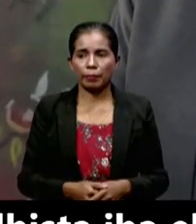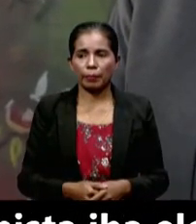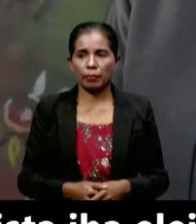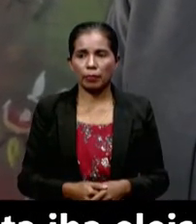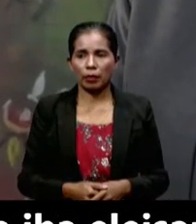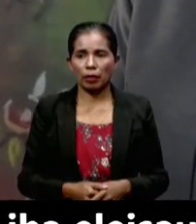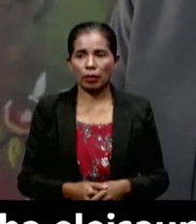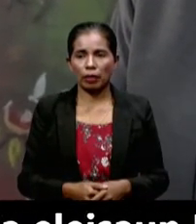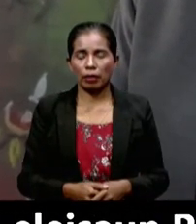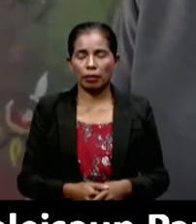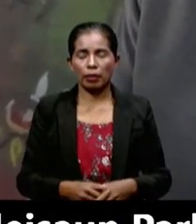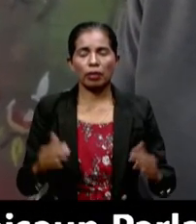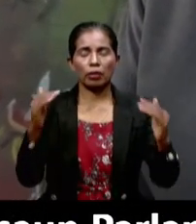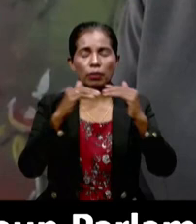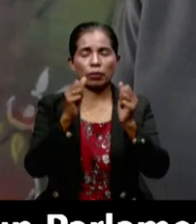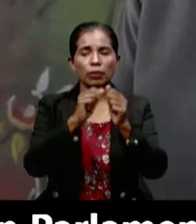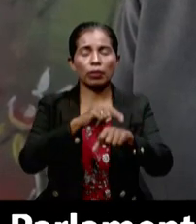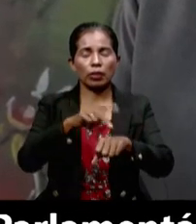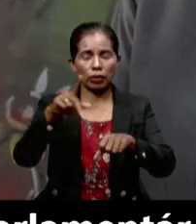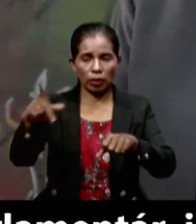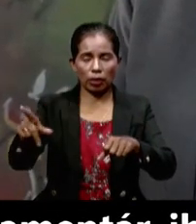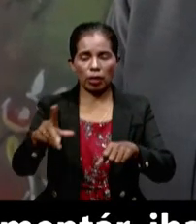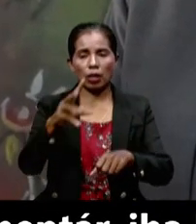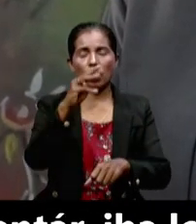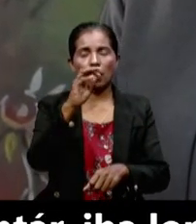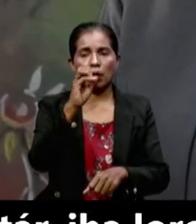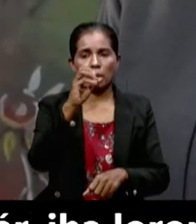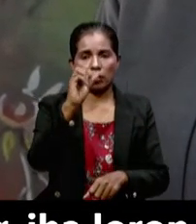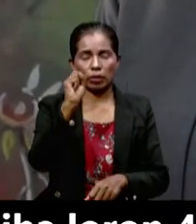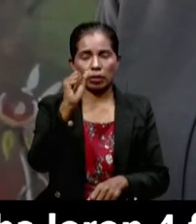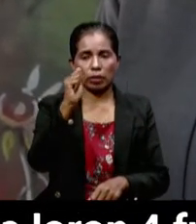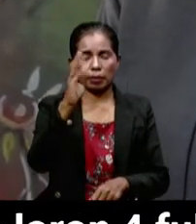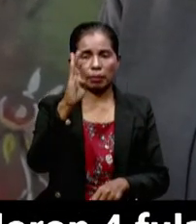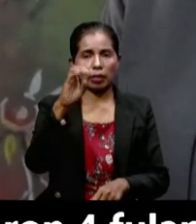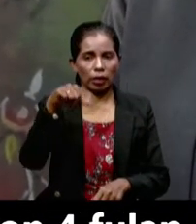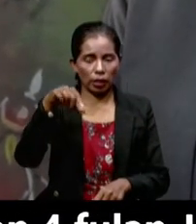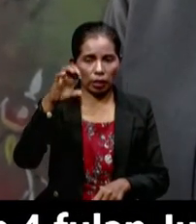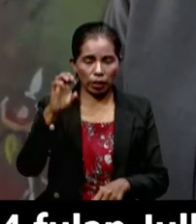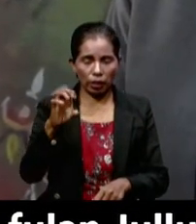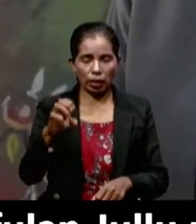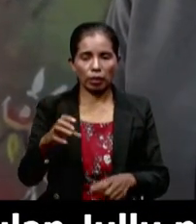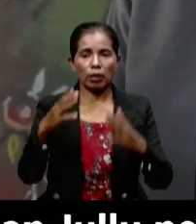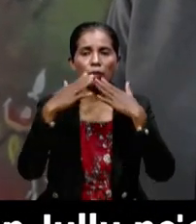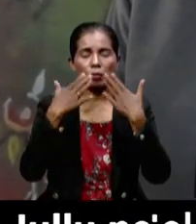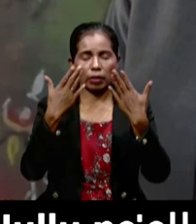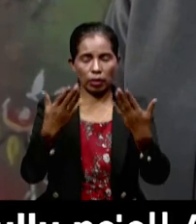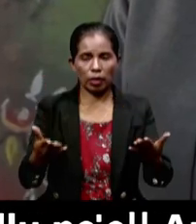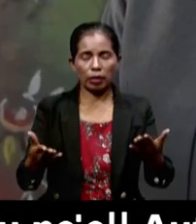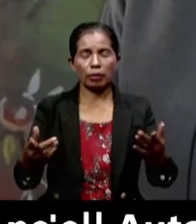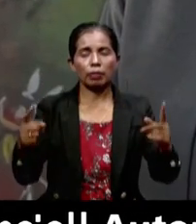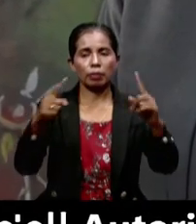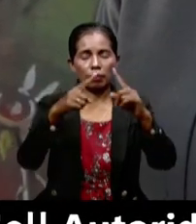à Assembleia Nacional de Moçambique para agradecer, assim como fiz ao senhor presidente da República, a cidade de